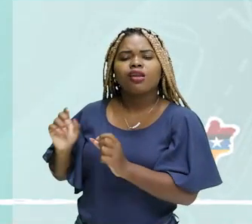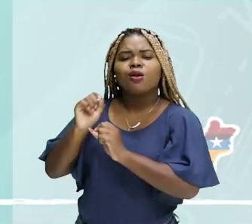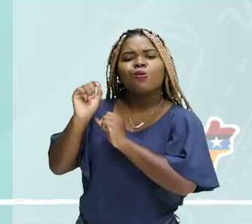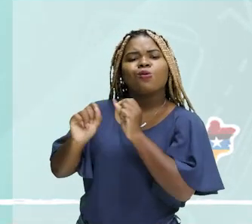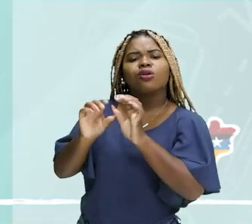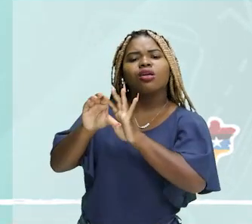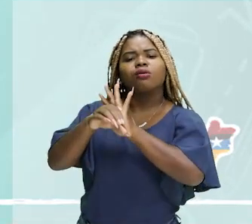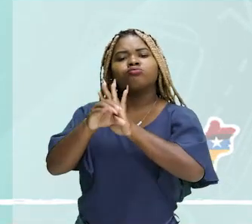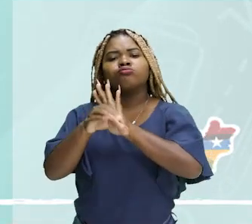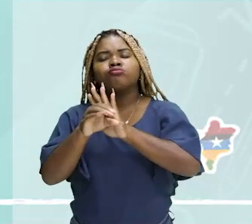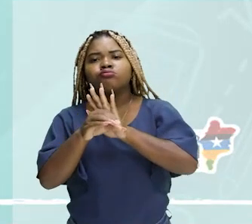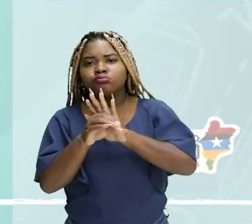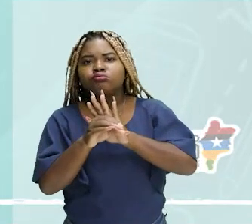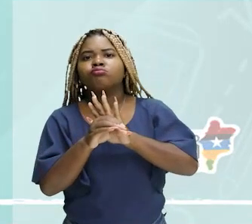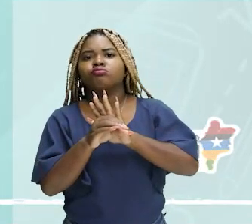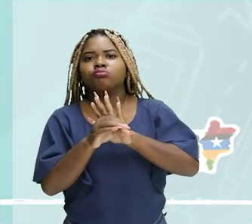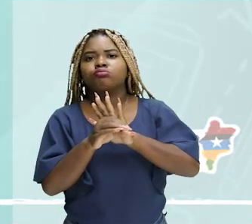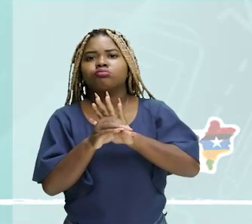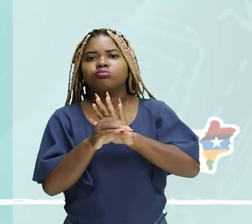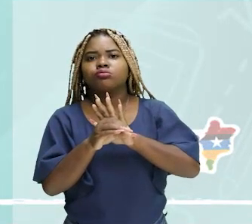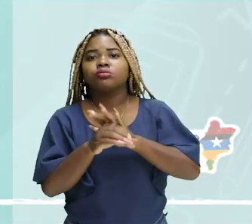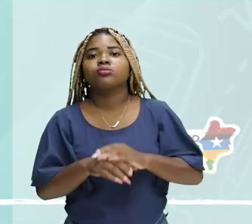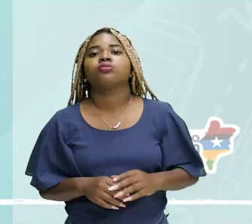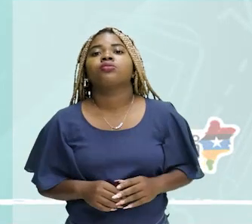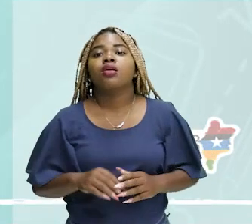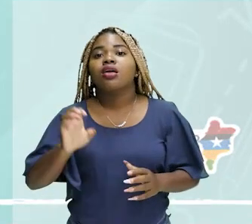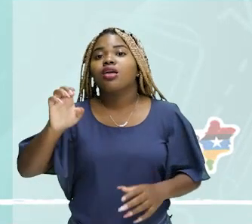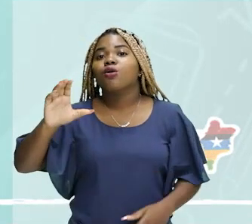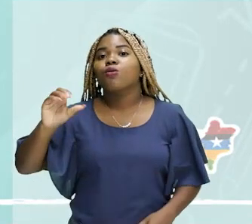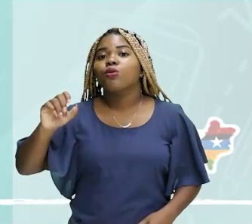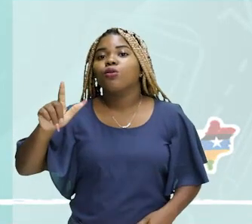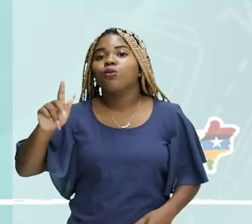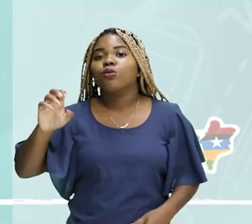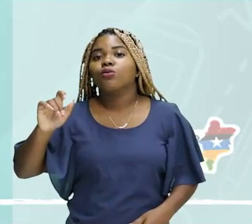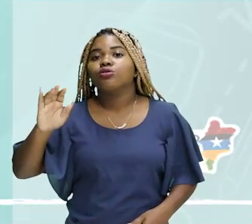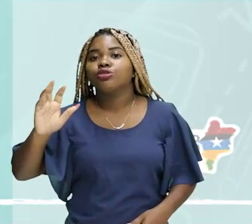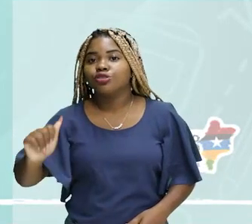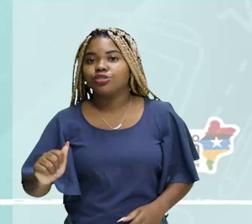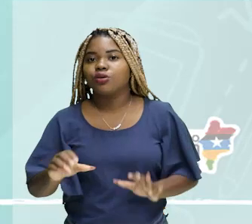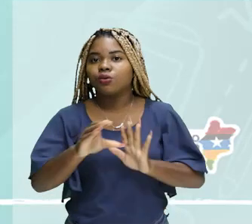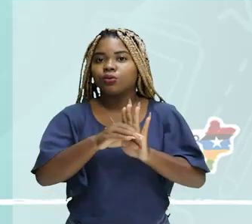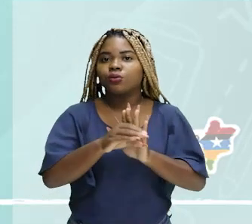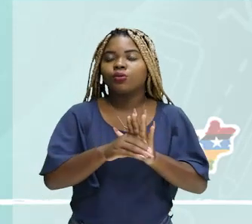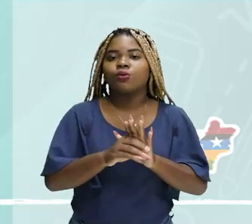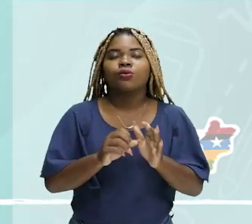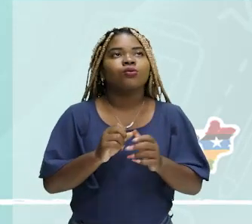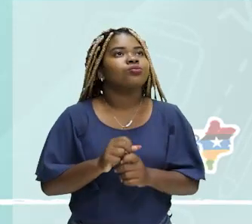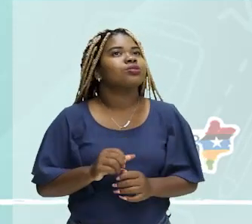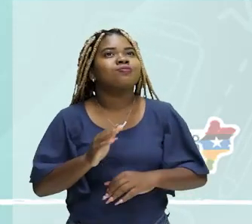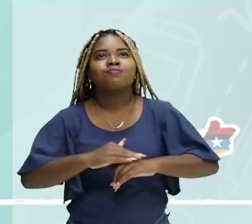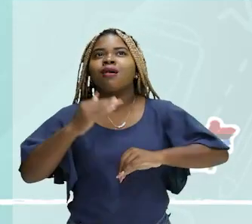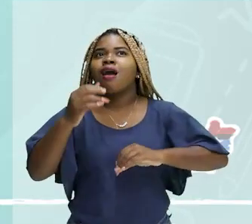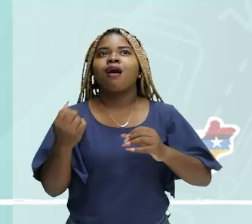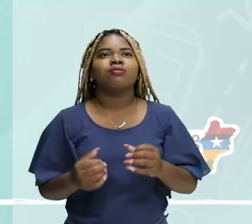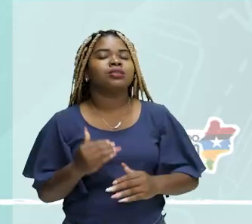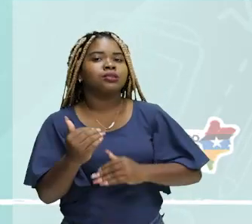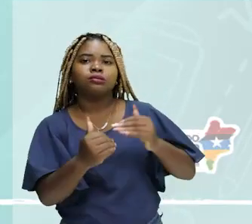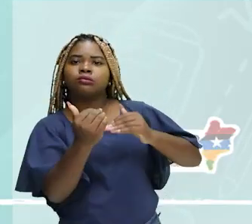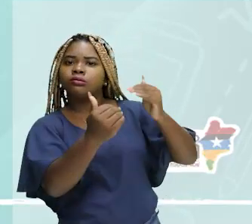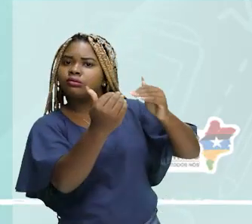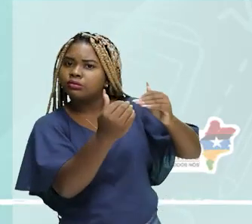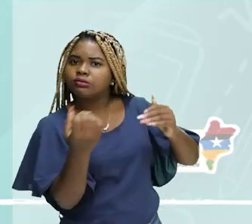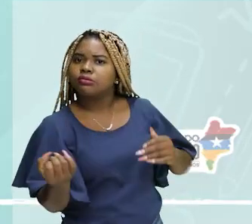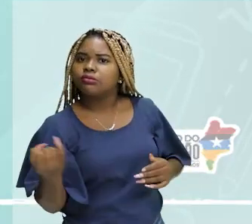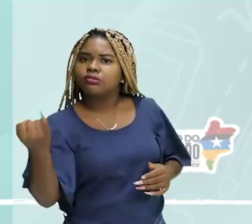é ecologia urbana? Ecologia urbana é o conceito mais importante desenvolvido pelos pensadores da Escola Sociológica